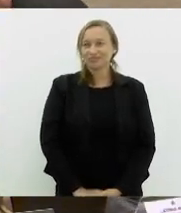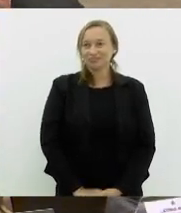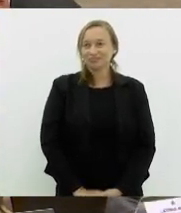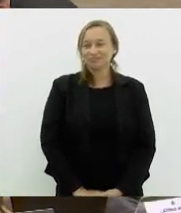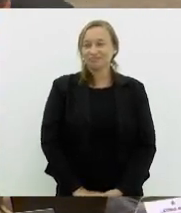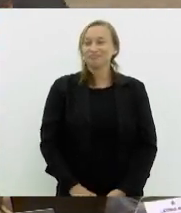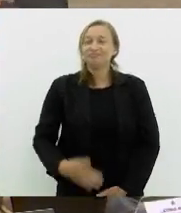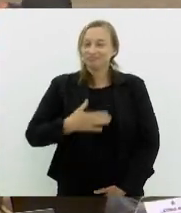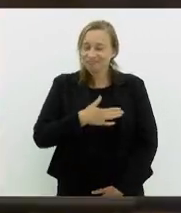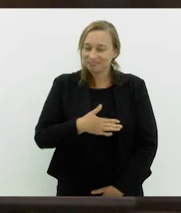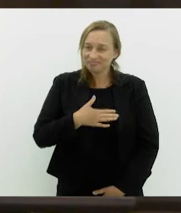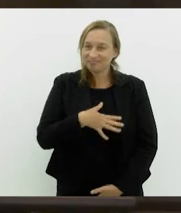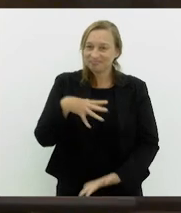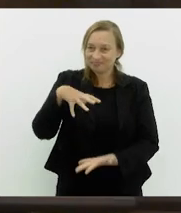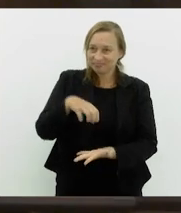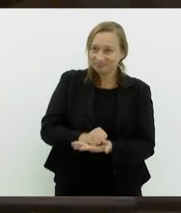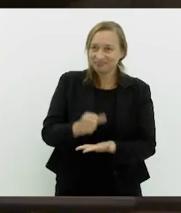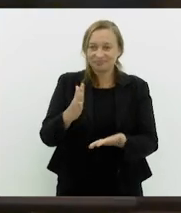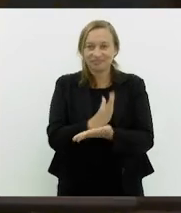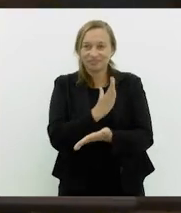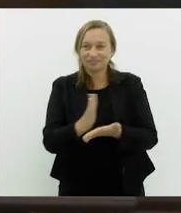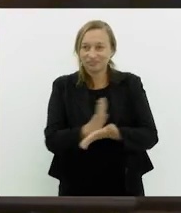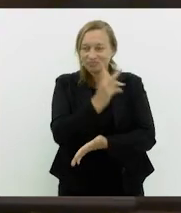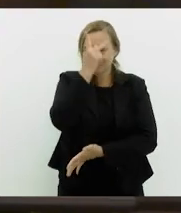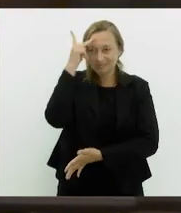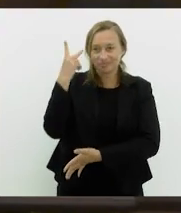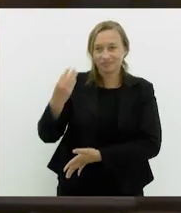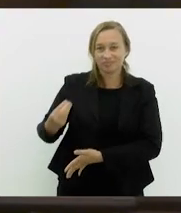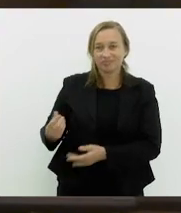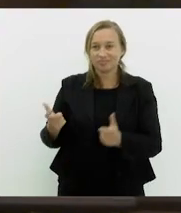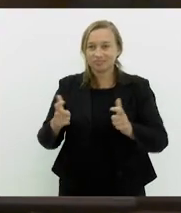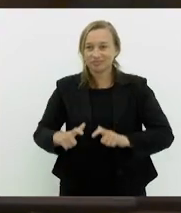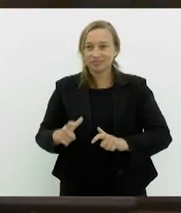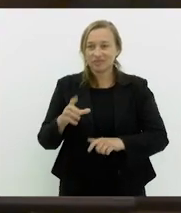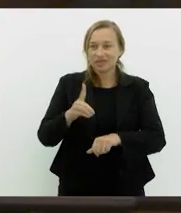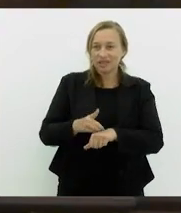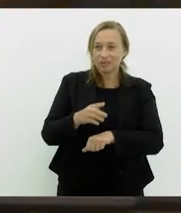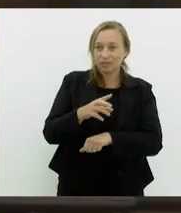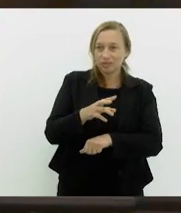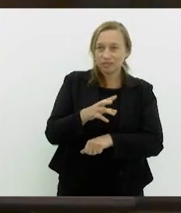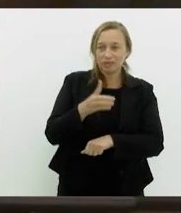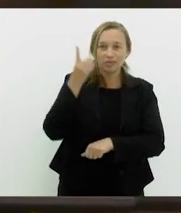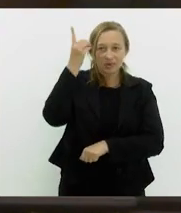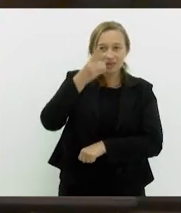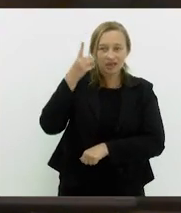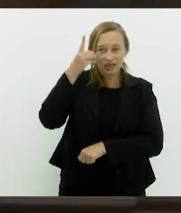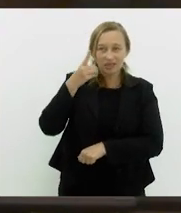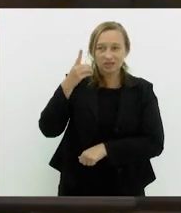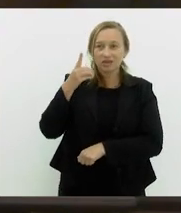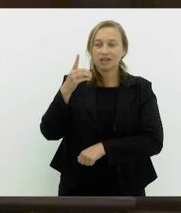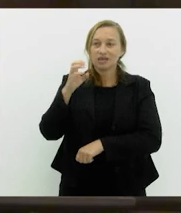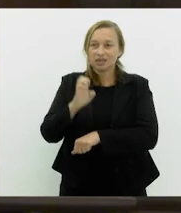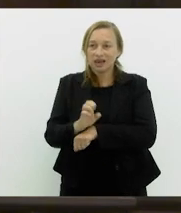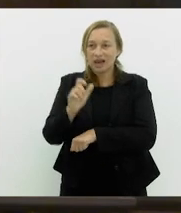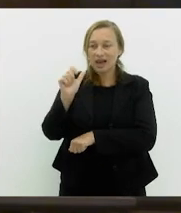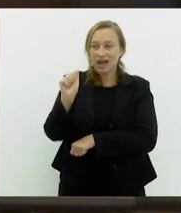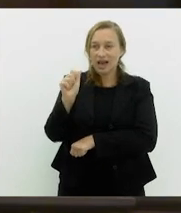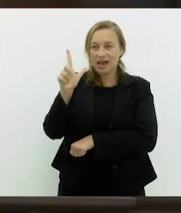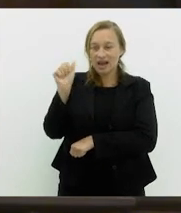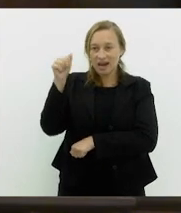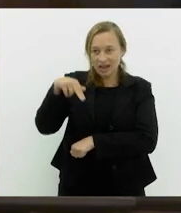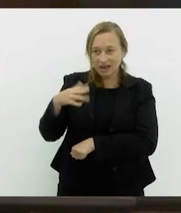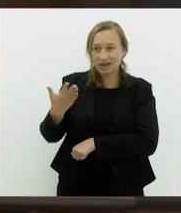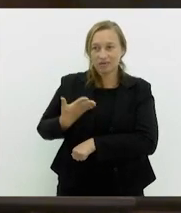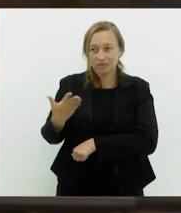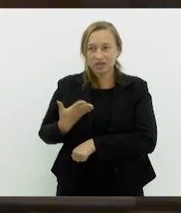Gostaria de registrar algumas presenças, deputado Alan Lopes, deputado estadual, nosso colega,